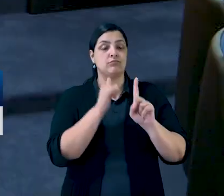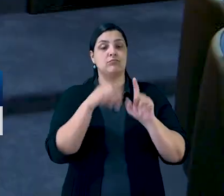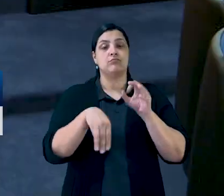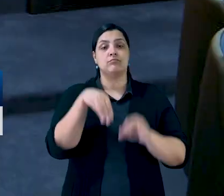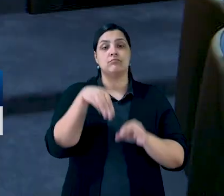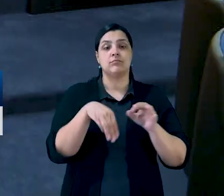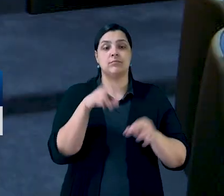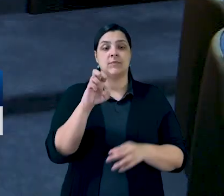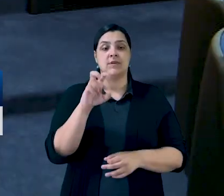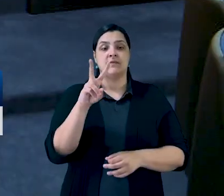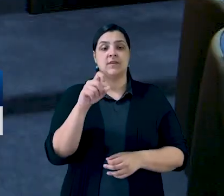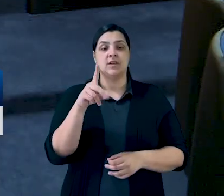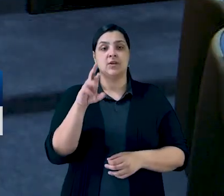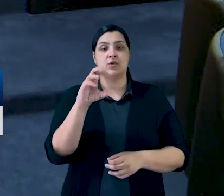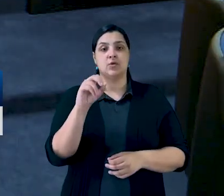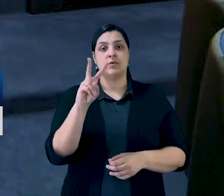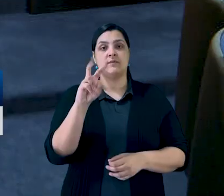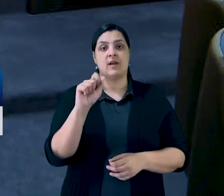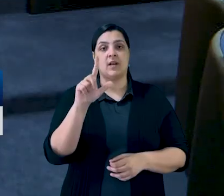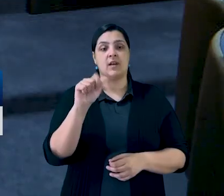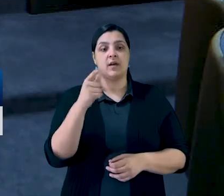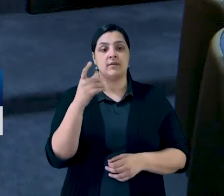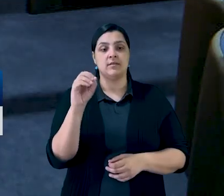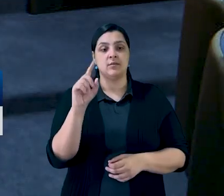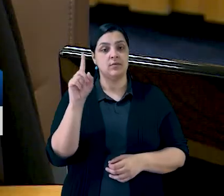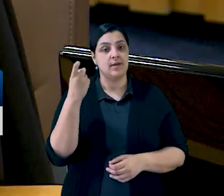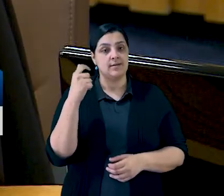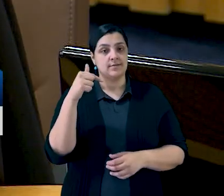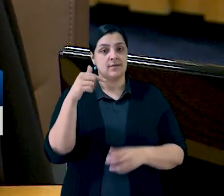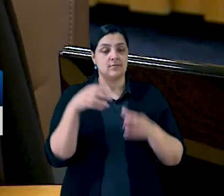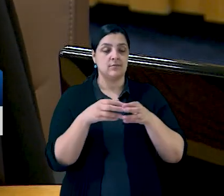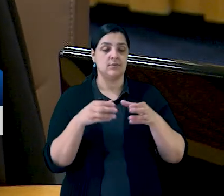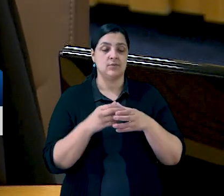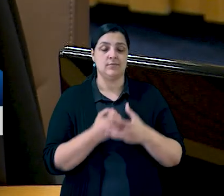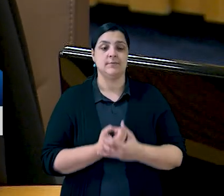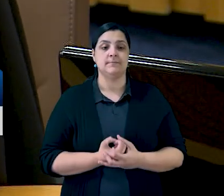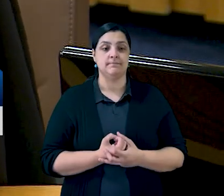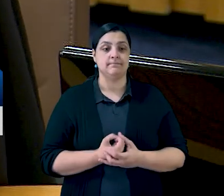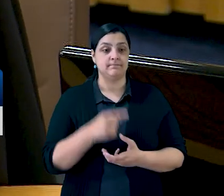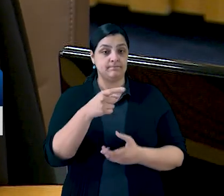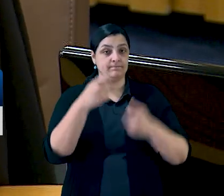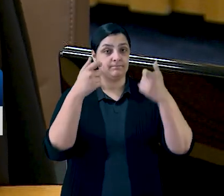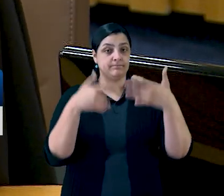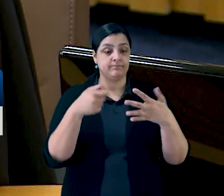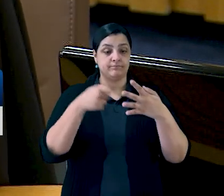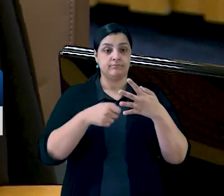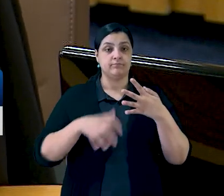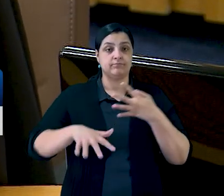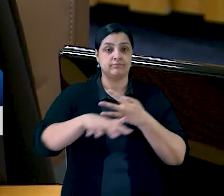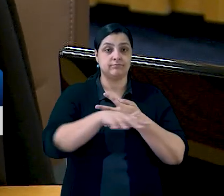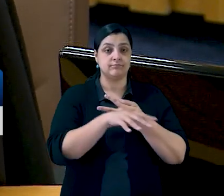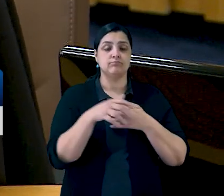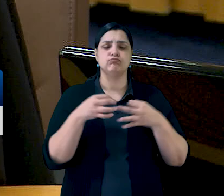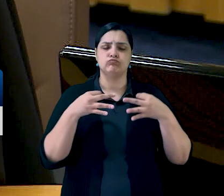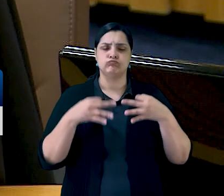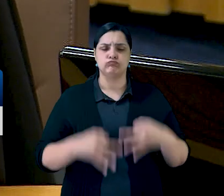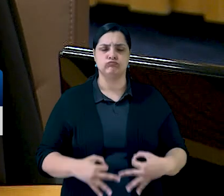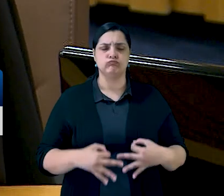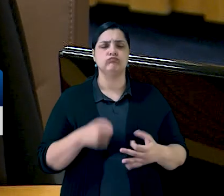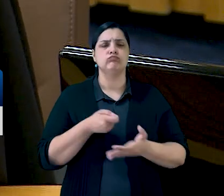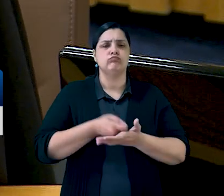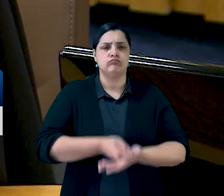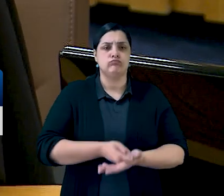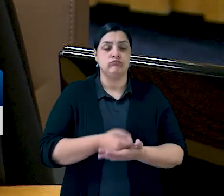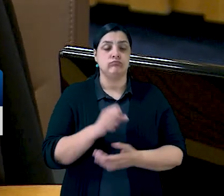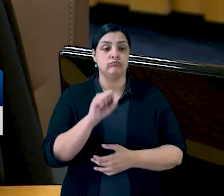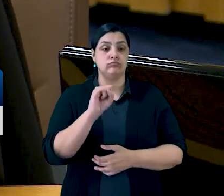sob a relatoria do ministro Evandro Valadão, que integrava a 7ª turma. O ministro destacou que a jurisprudência do TST é firme